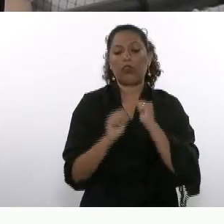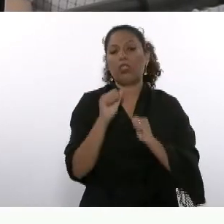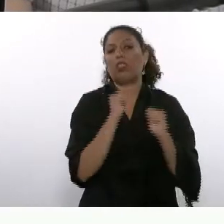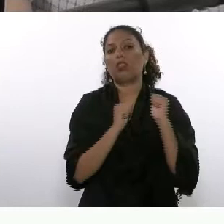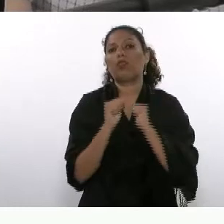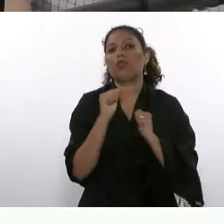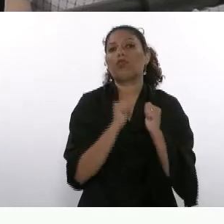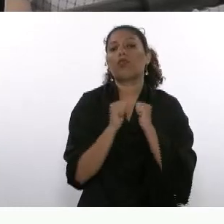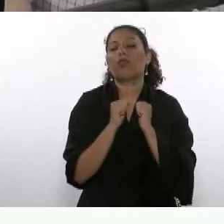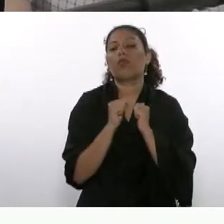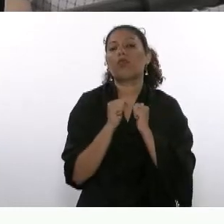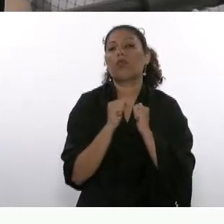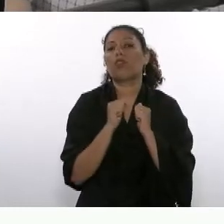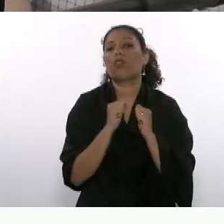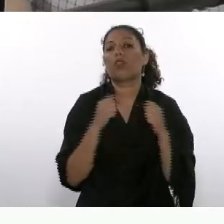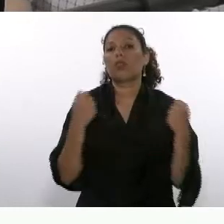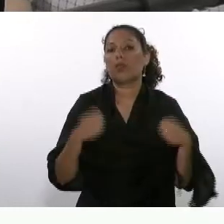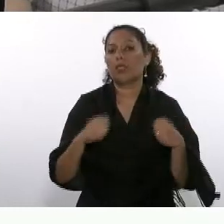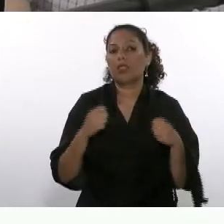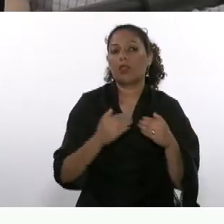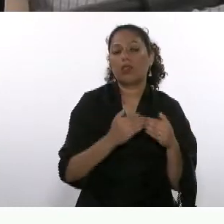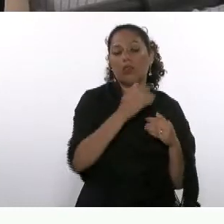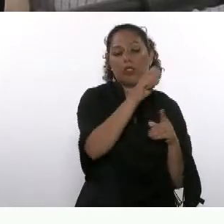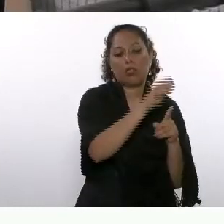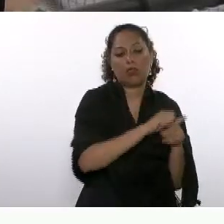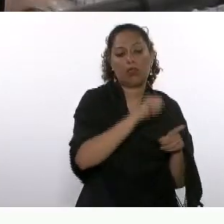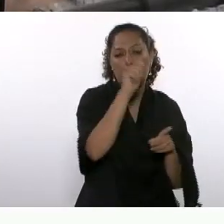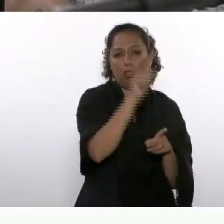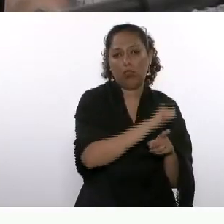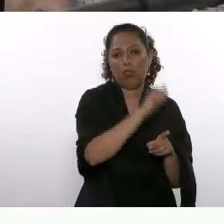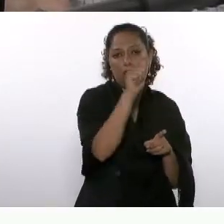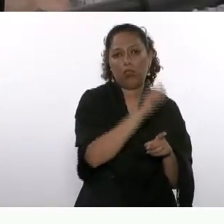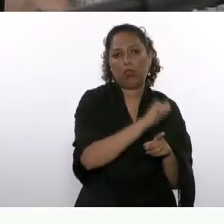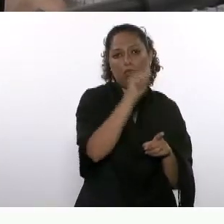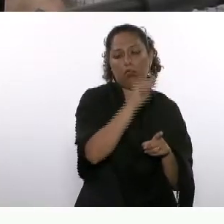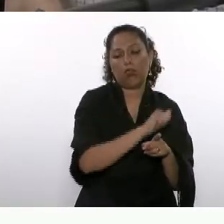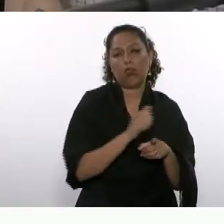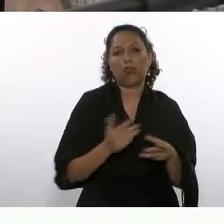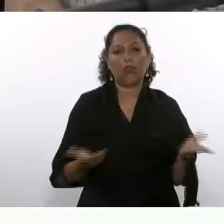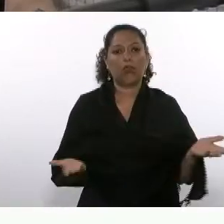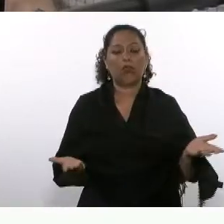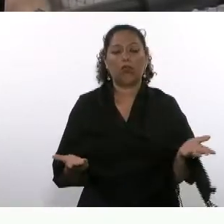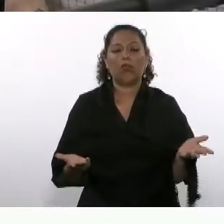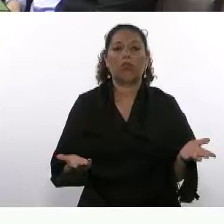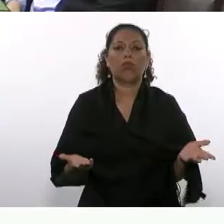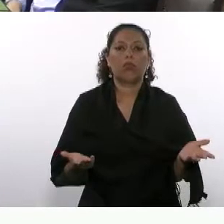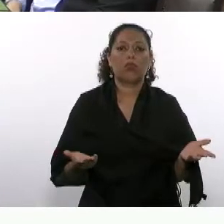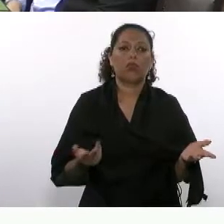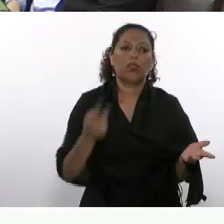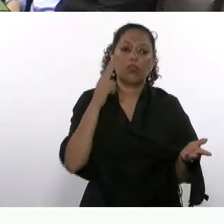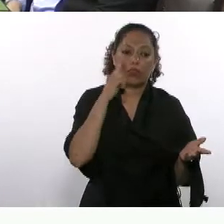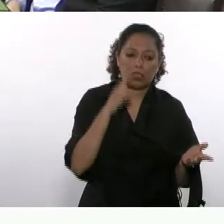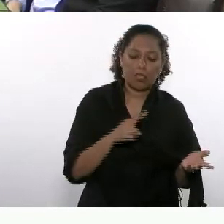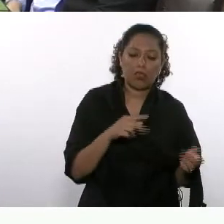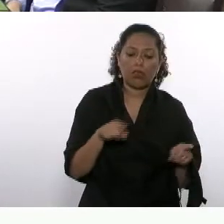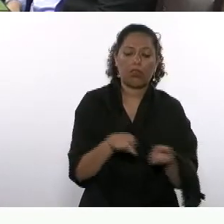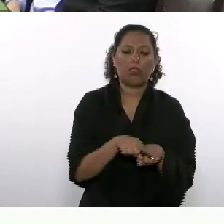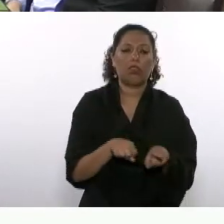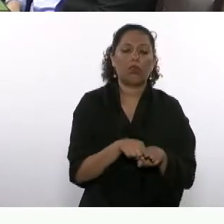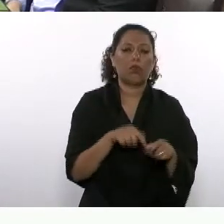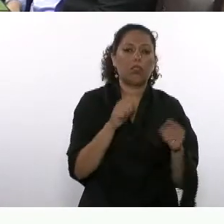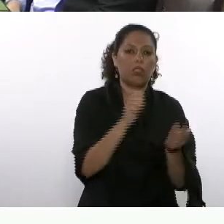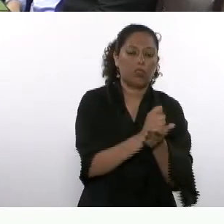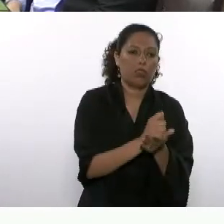ingerência, teria que ser começado em abril. E aí passa a ser fonte de receita também